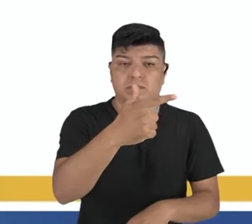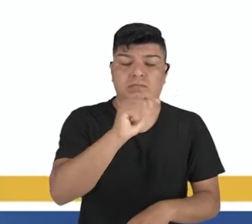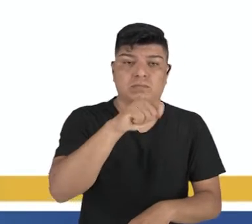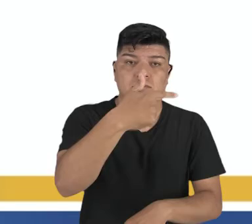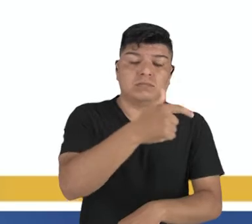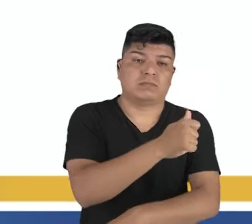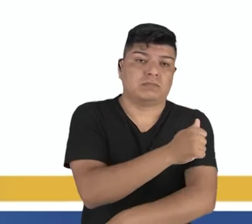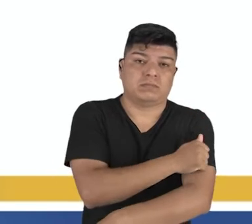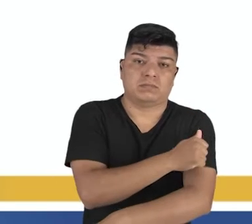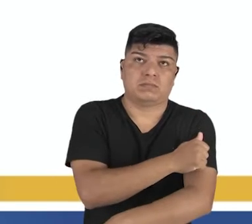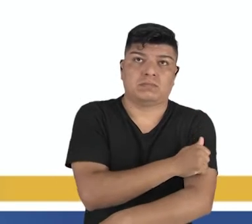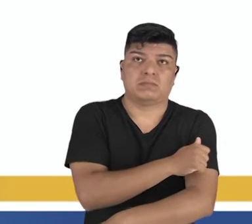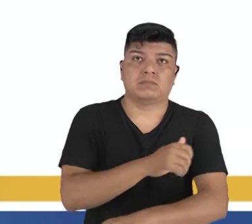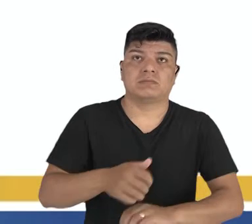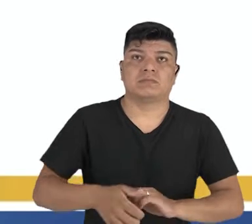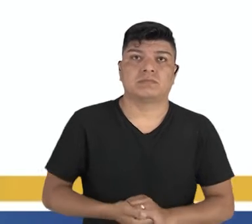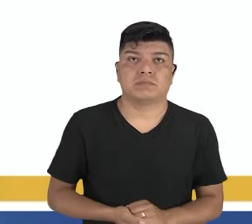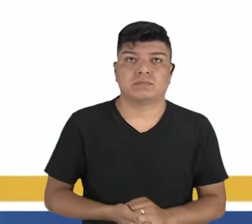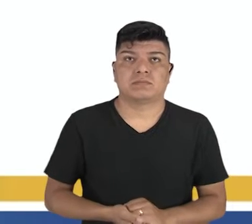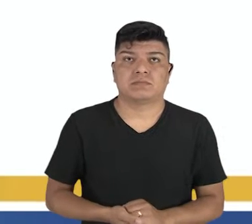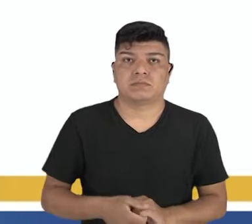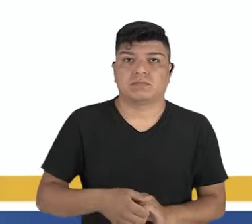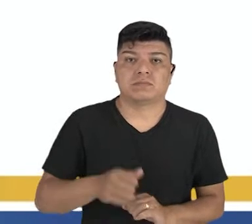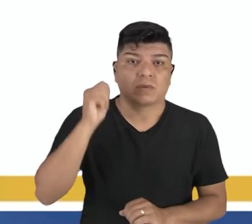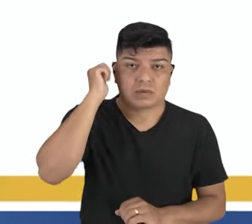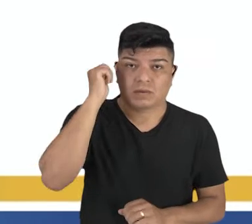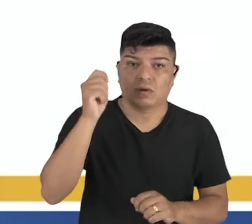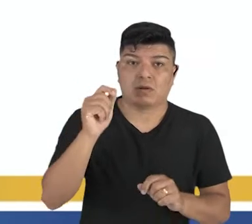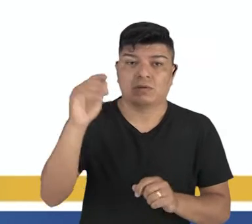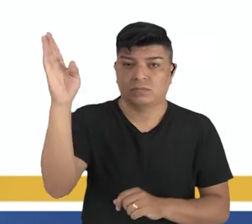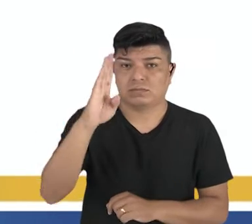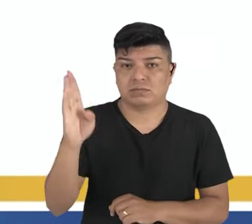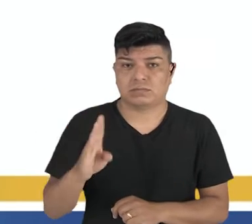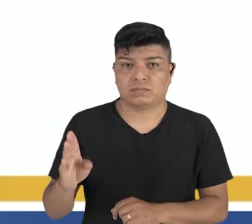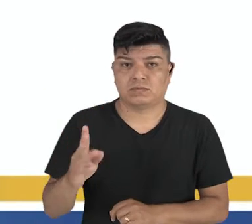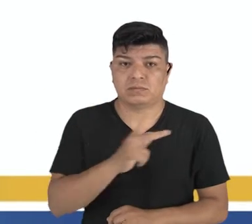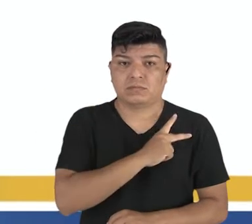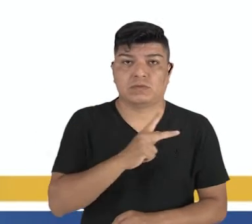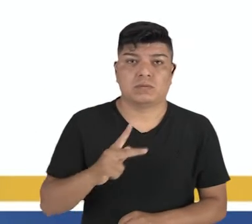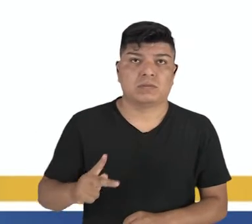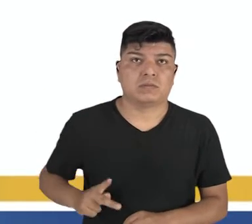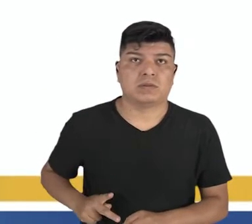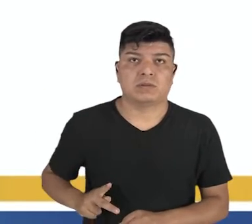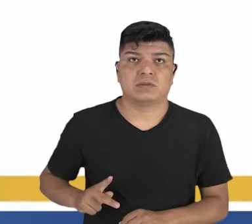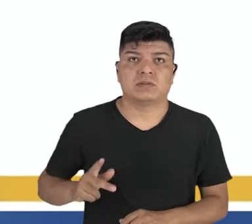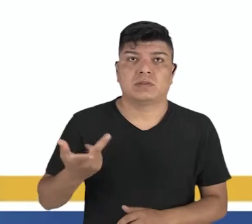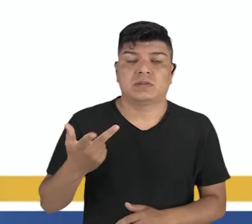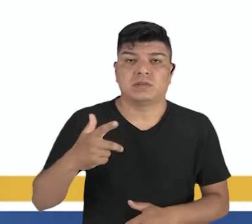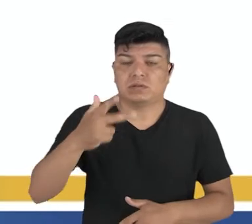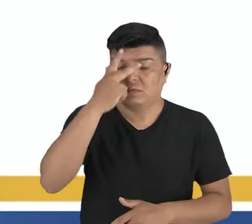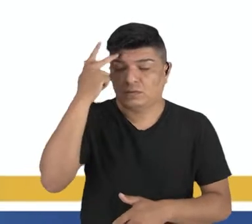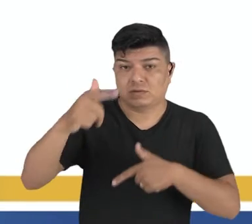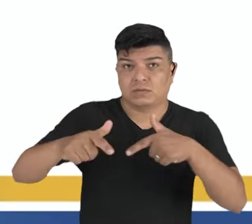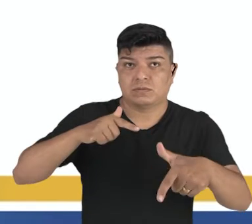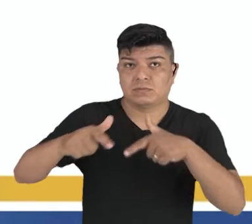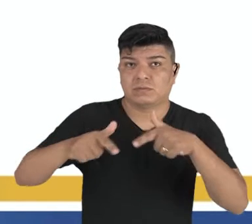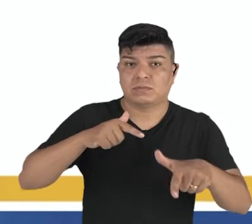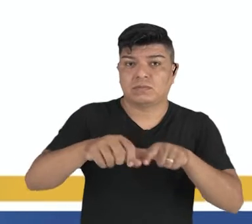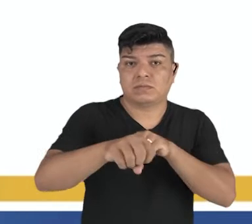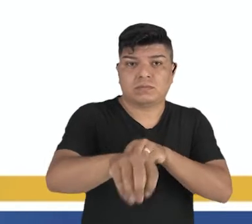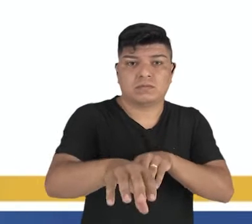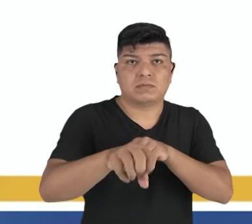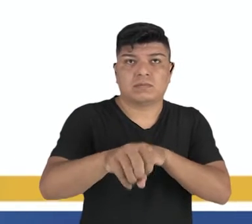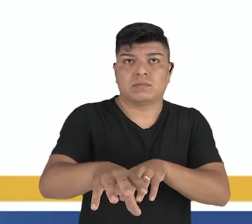E. Em entrevista à Rádio Brasil Atual, o presidente da Confederação Nacional dos Trabalhadores em